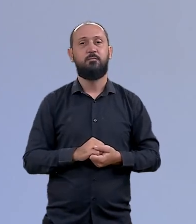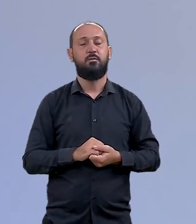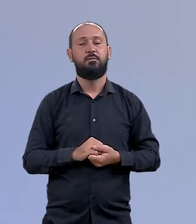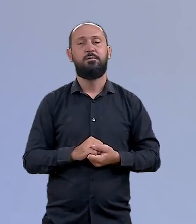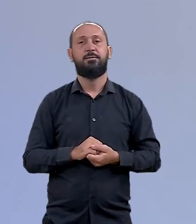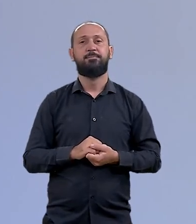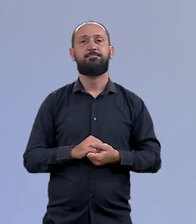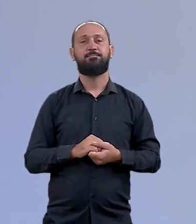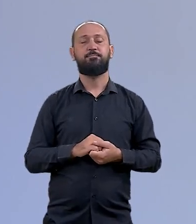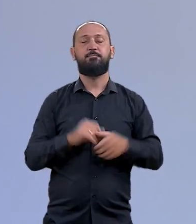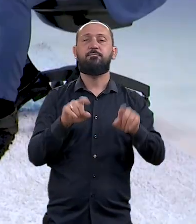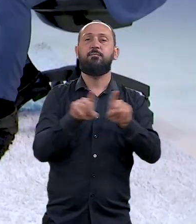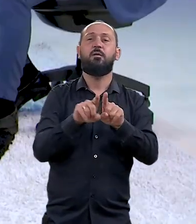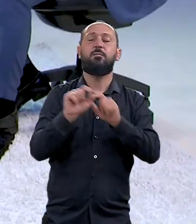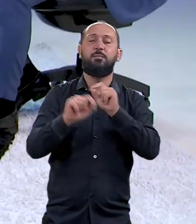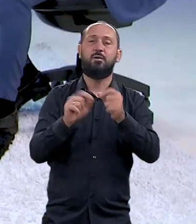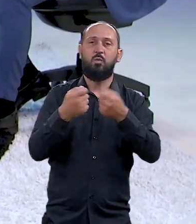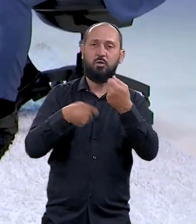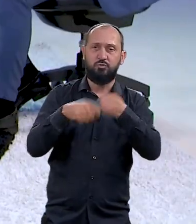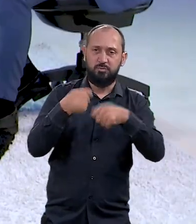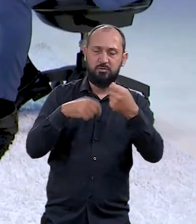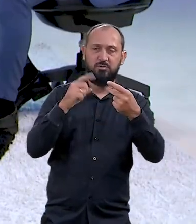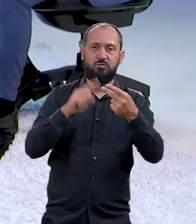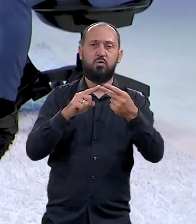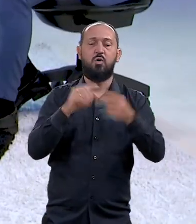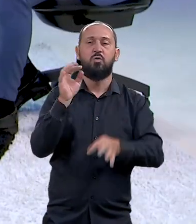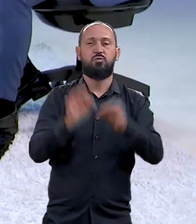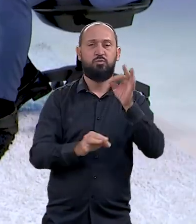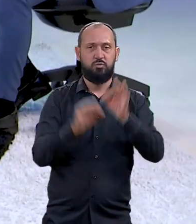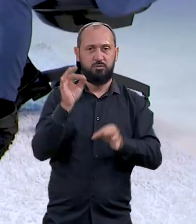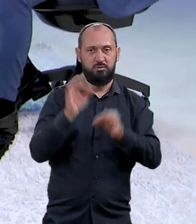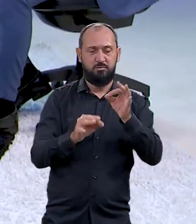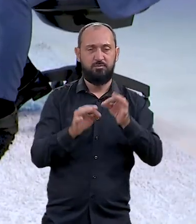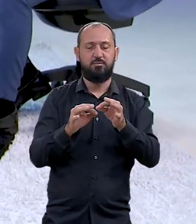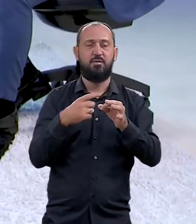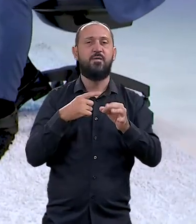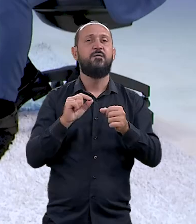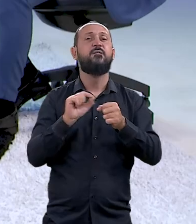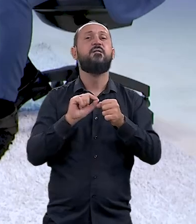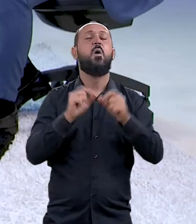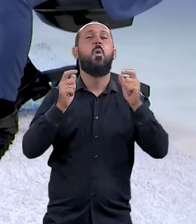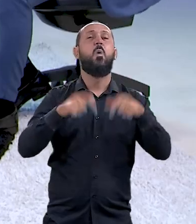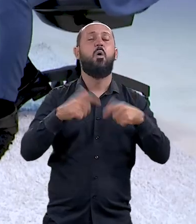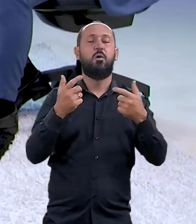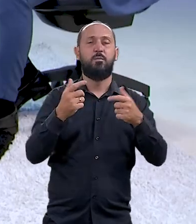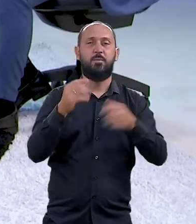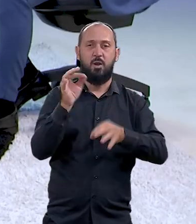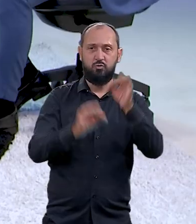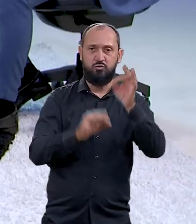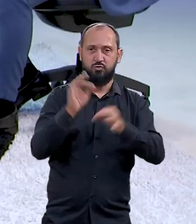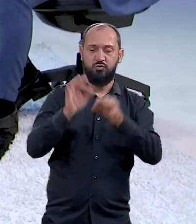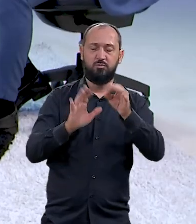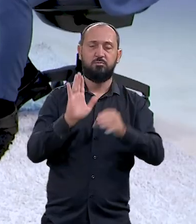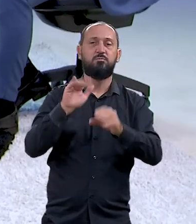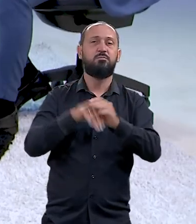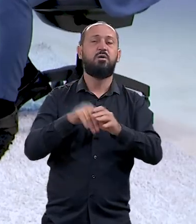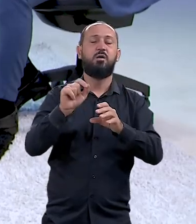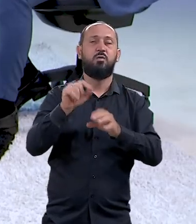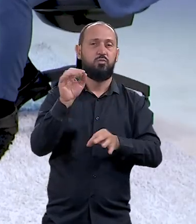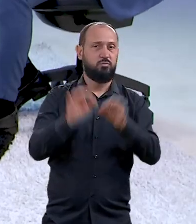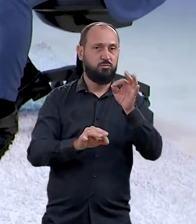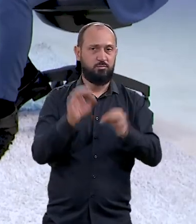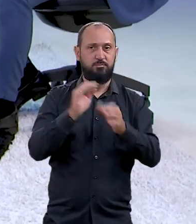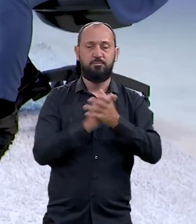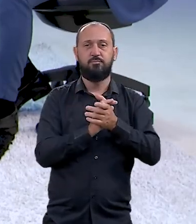candidaturas e os embates e as impugnações de registro, né, todo o processo voltado para as eleições.